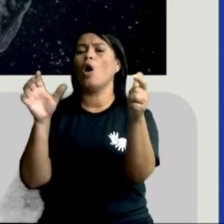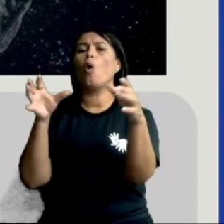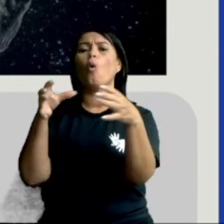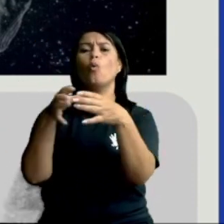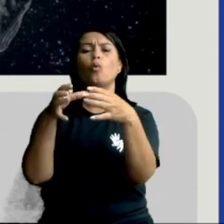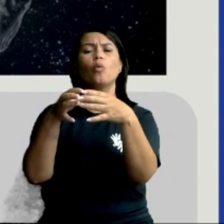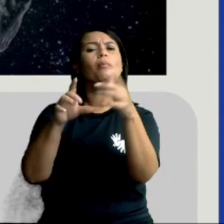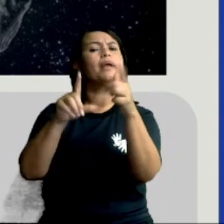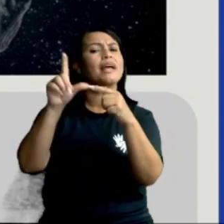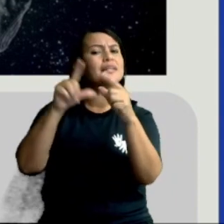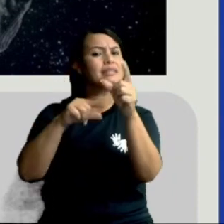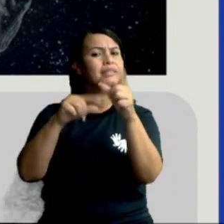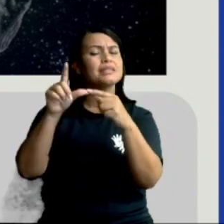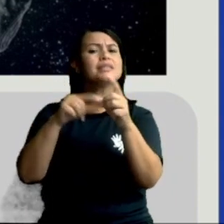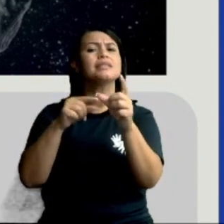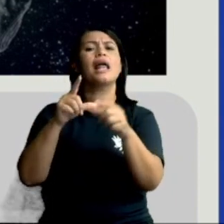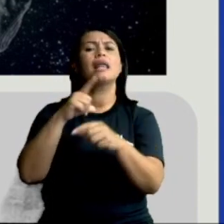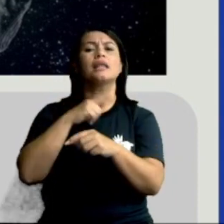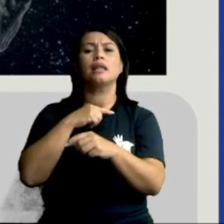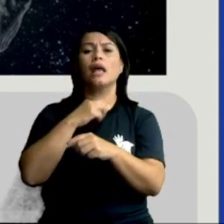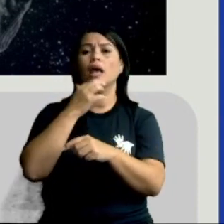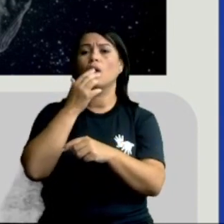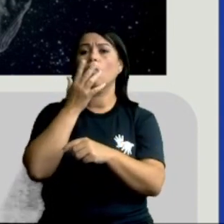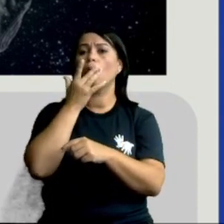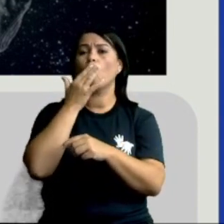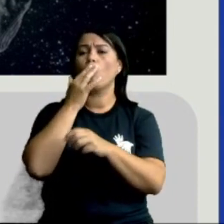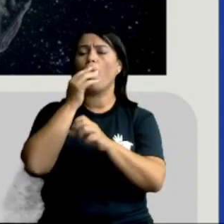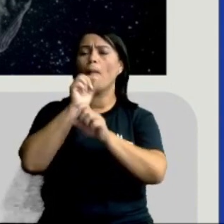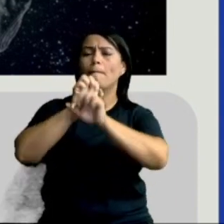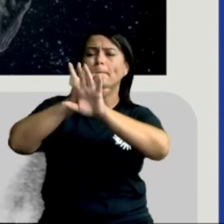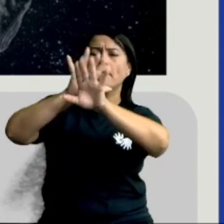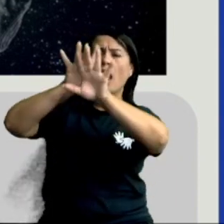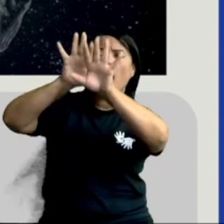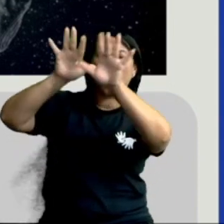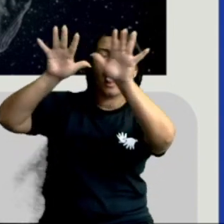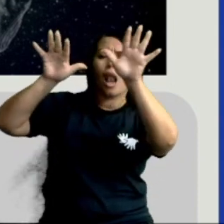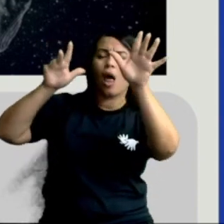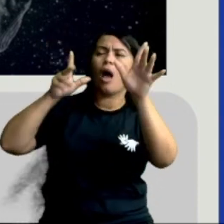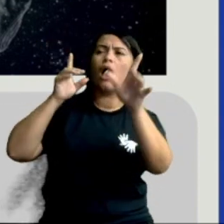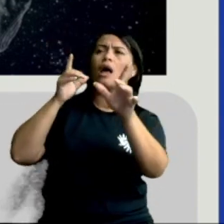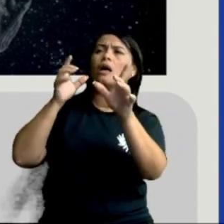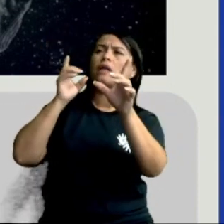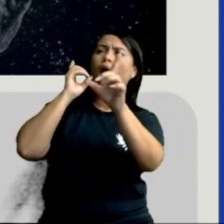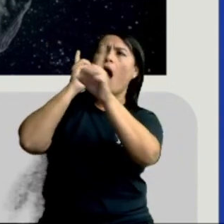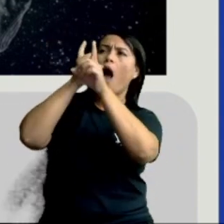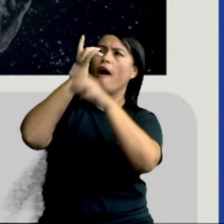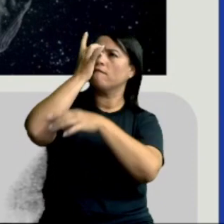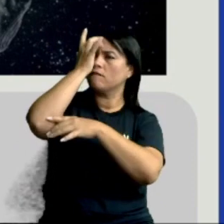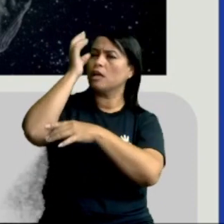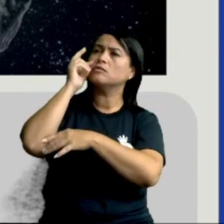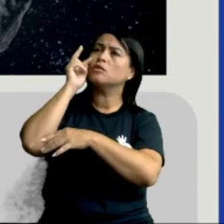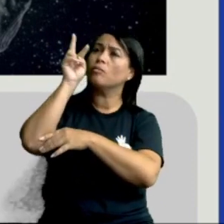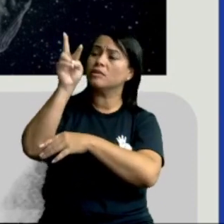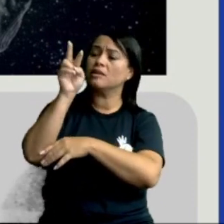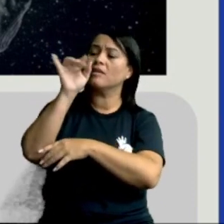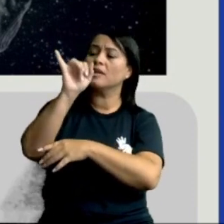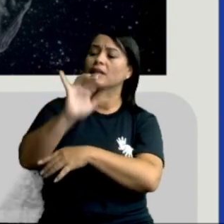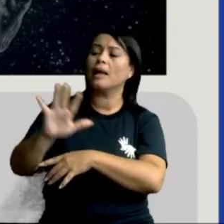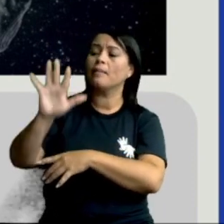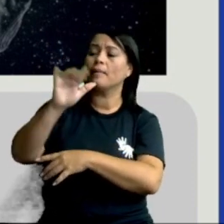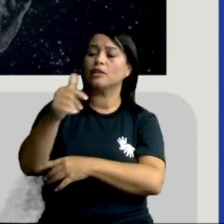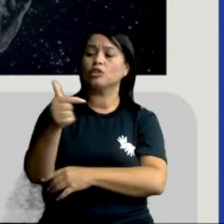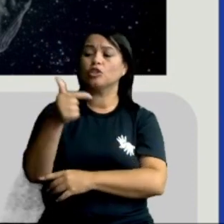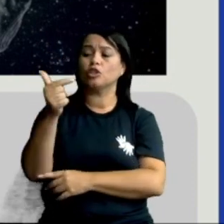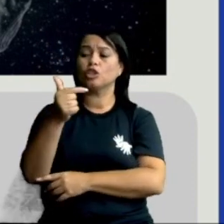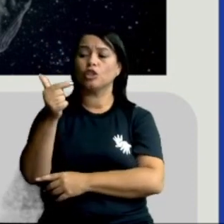suas estrelas têm um brilho intenso, podendo ser facilmente identificadas. Se vocês observarem aqui na imagem 2,